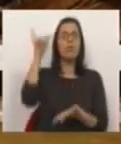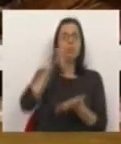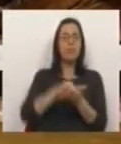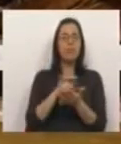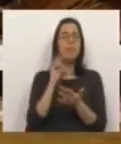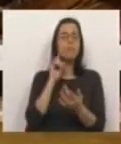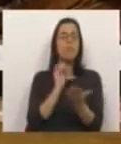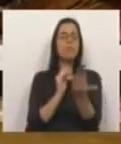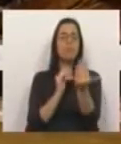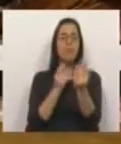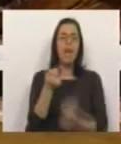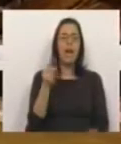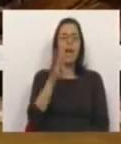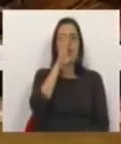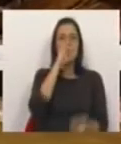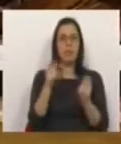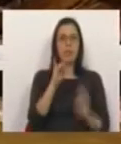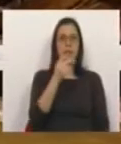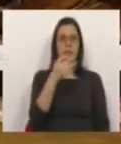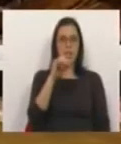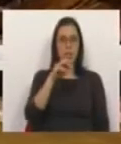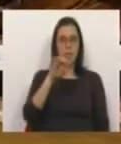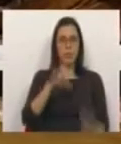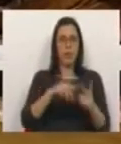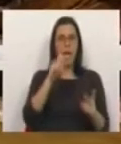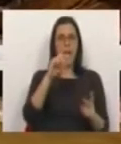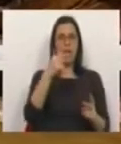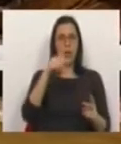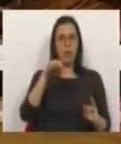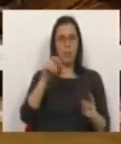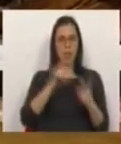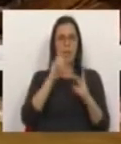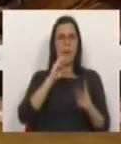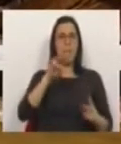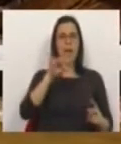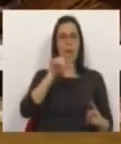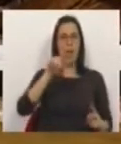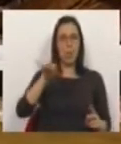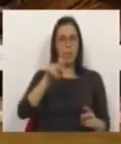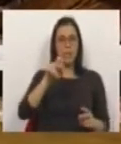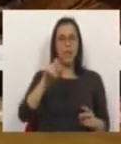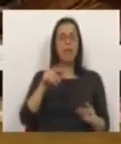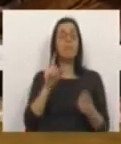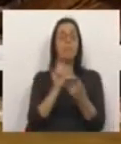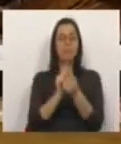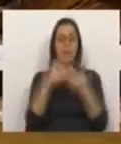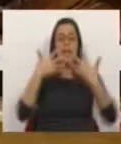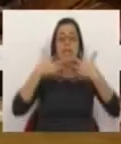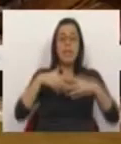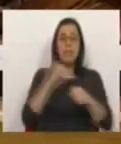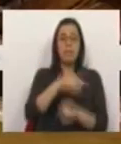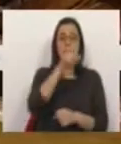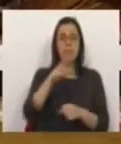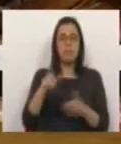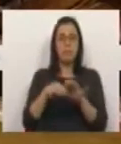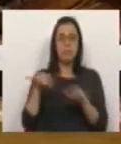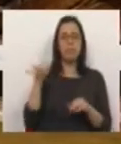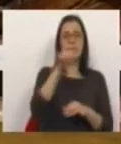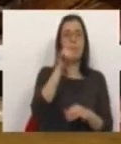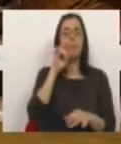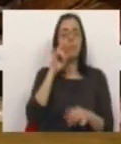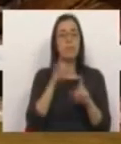para ouvir os ex-governantes Sérgio Monteiro, António Pires de Lima, Maria Luísa Albuquerque, ouvir o Sindicato dos Trabalhadores da Aviação e